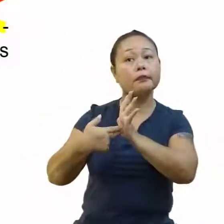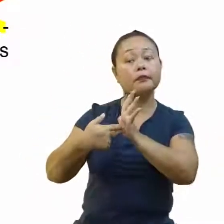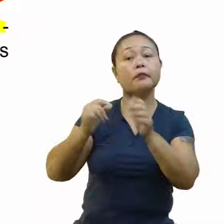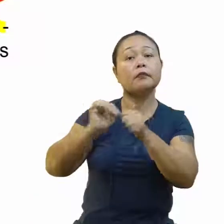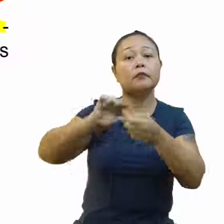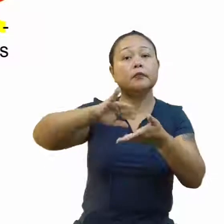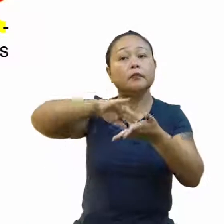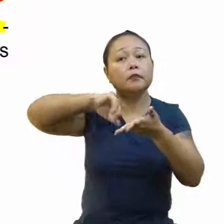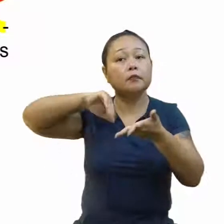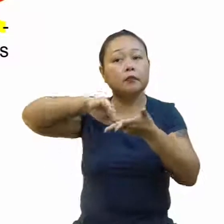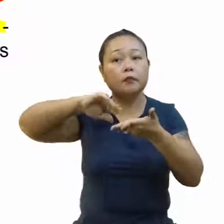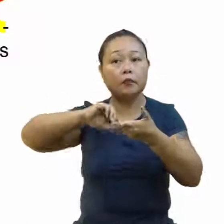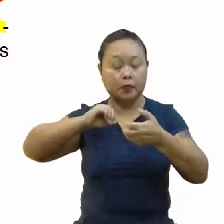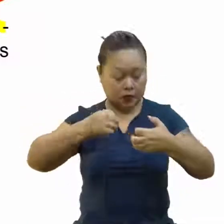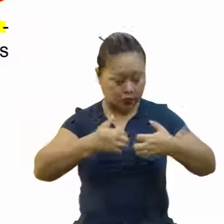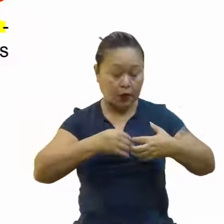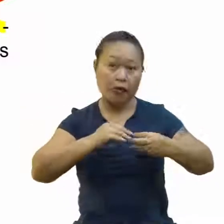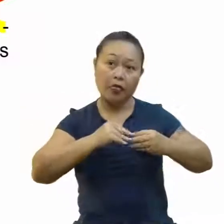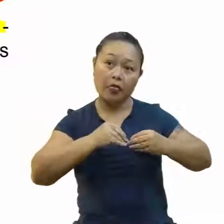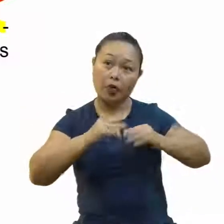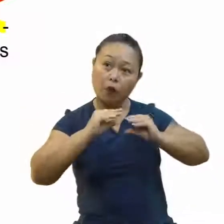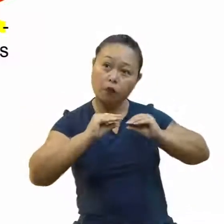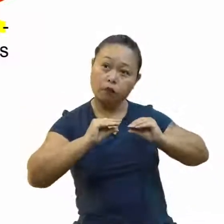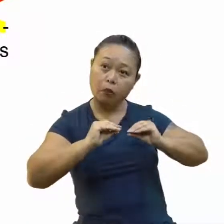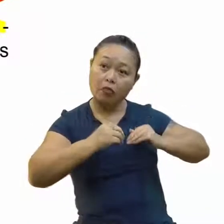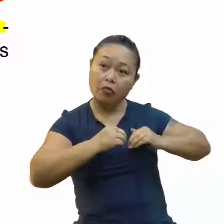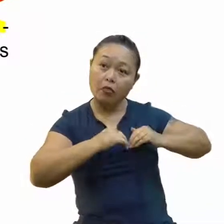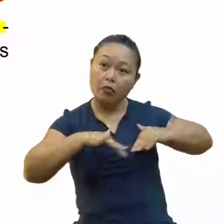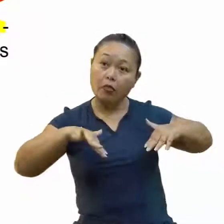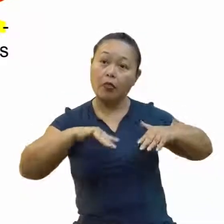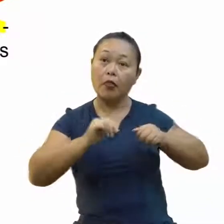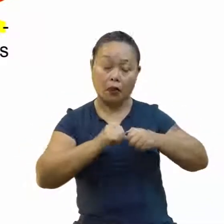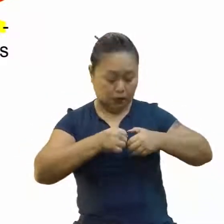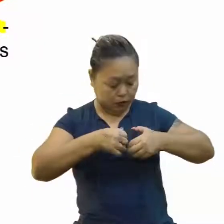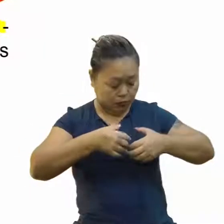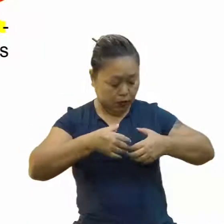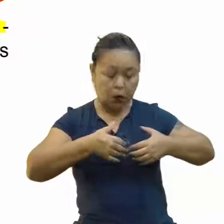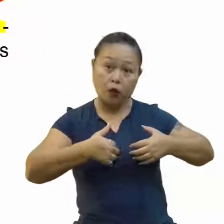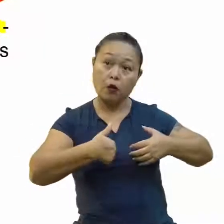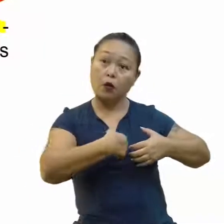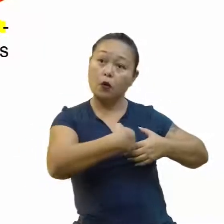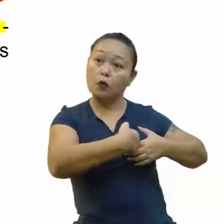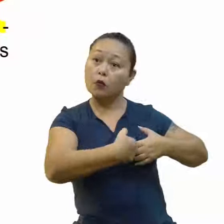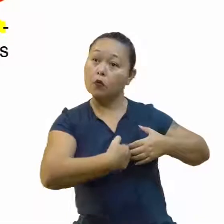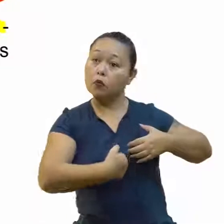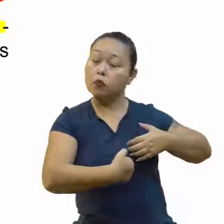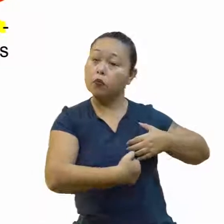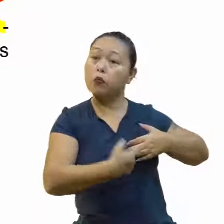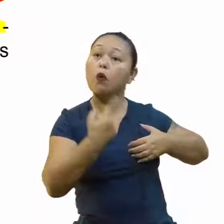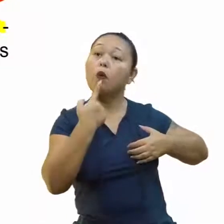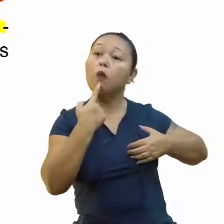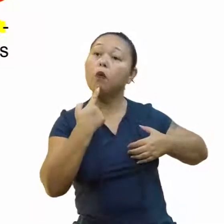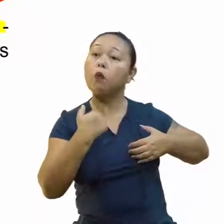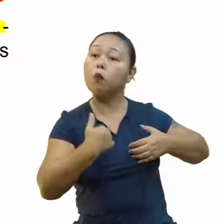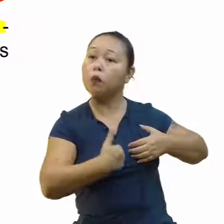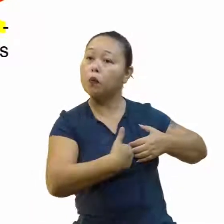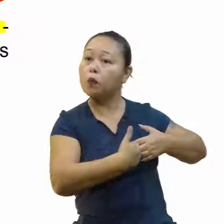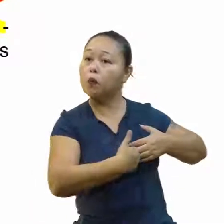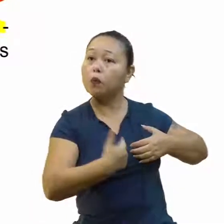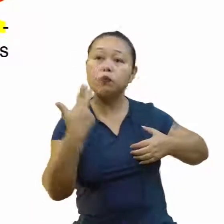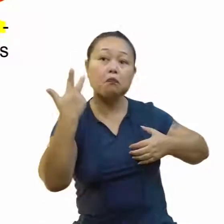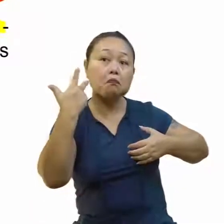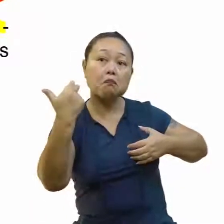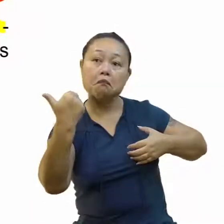as placas de gordura. Então, o aumento do diâmetro dos vasos é um dos benefícios do exercício físico.